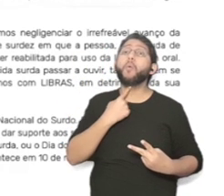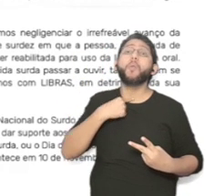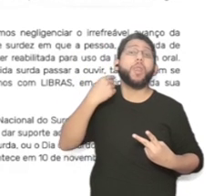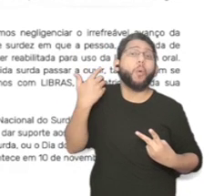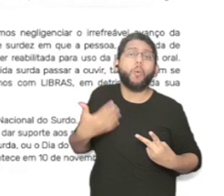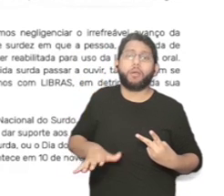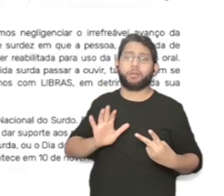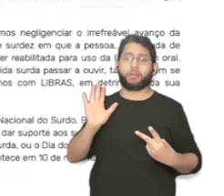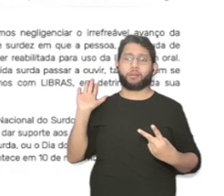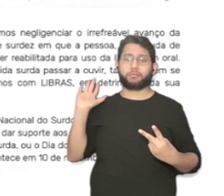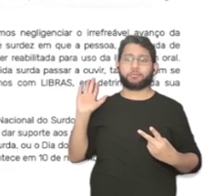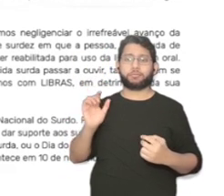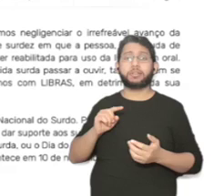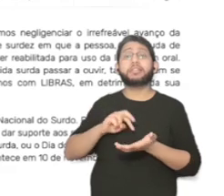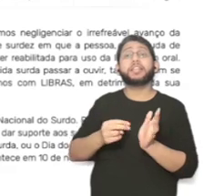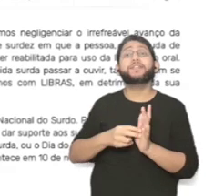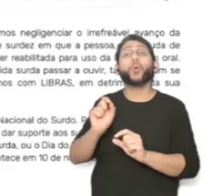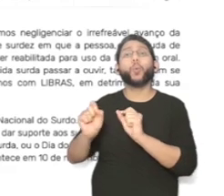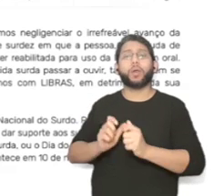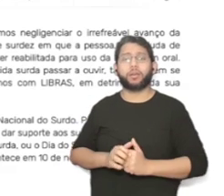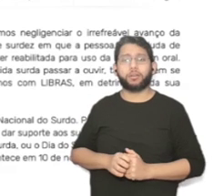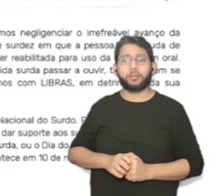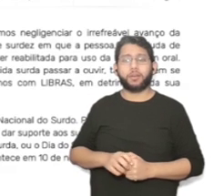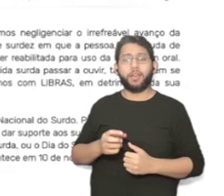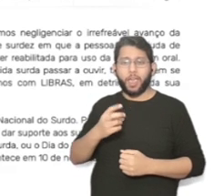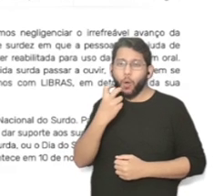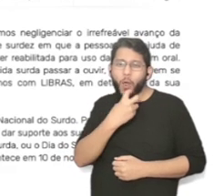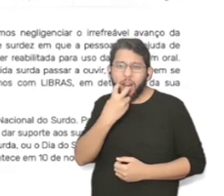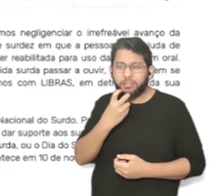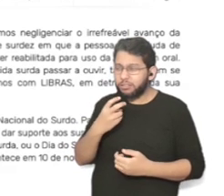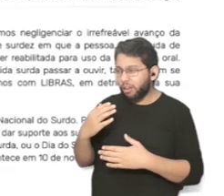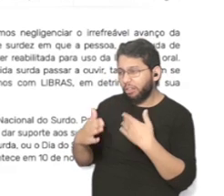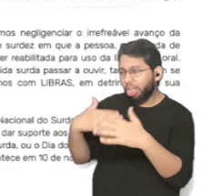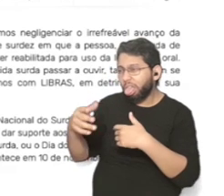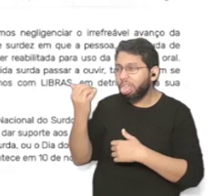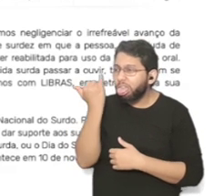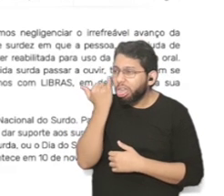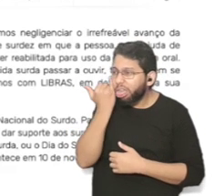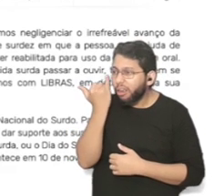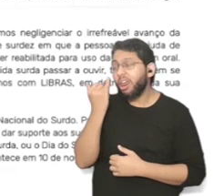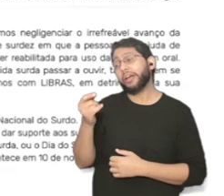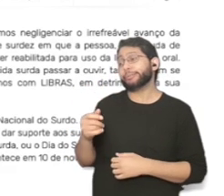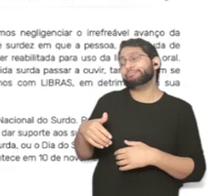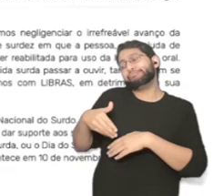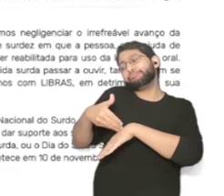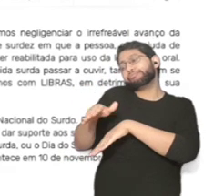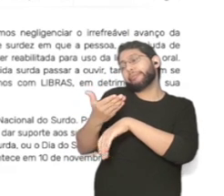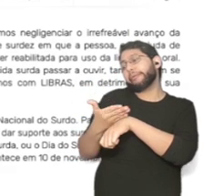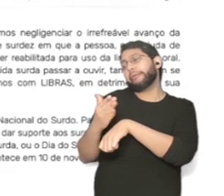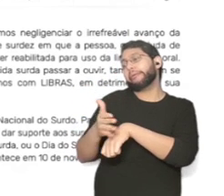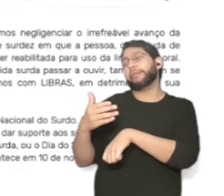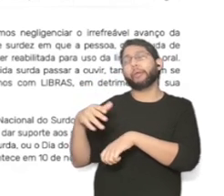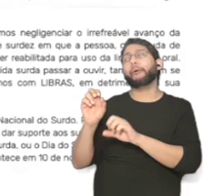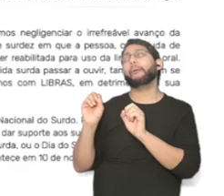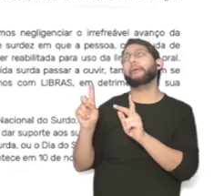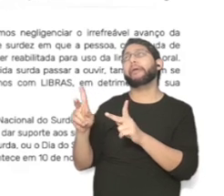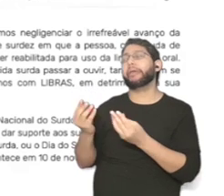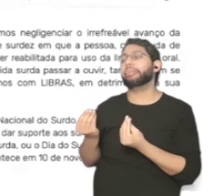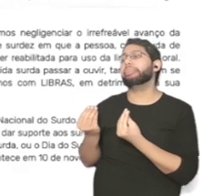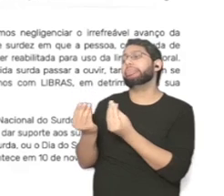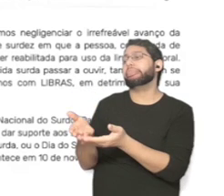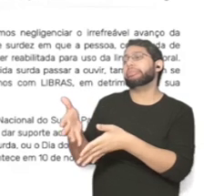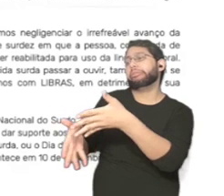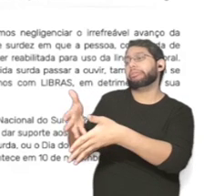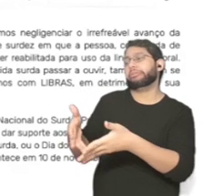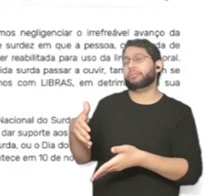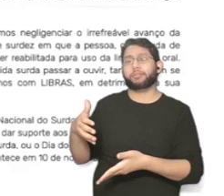é uma opção aí para algumas pessoas que então são, entre aspas, fracassadas no processo de aprendizagem da língua oral, né?